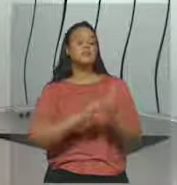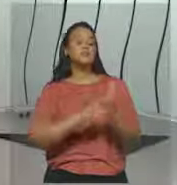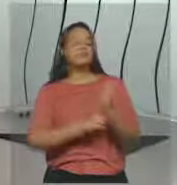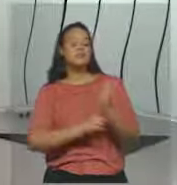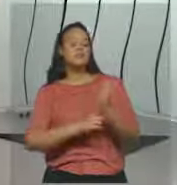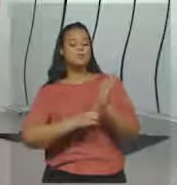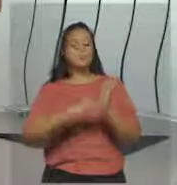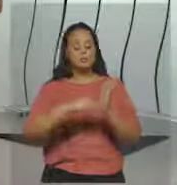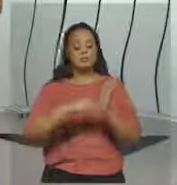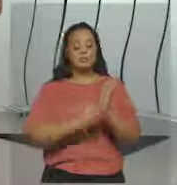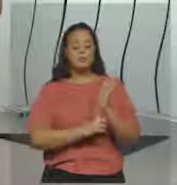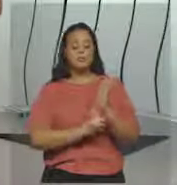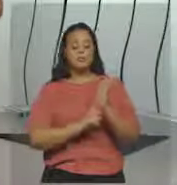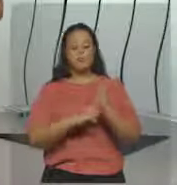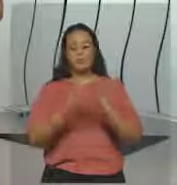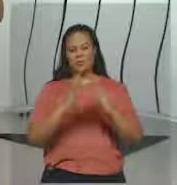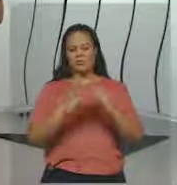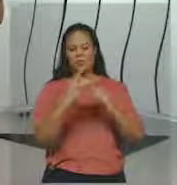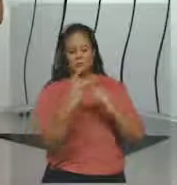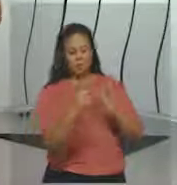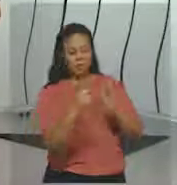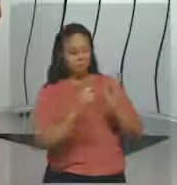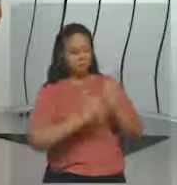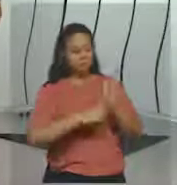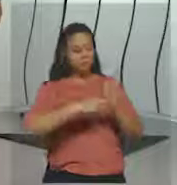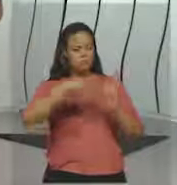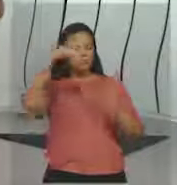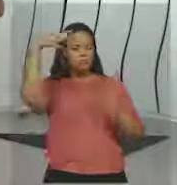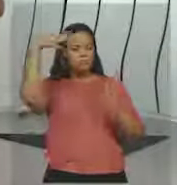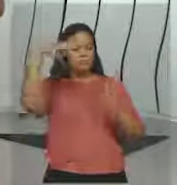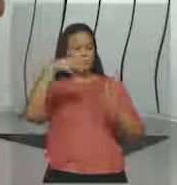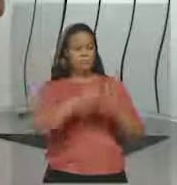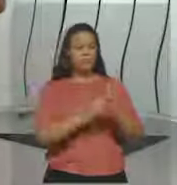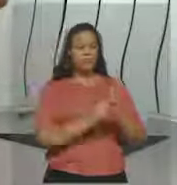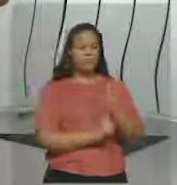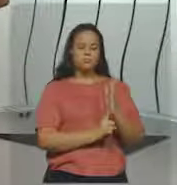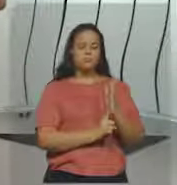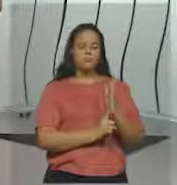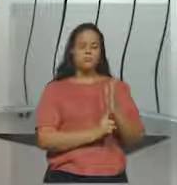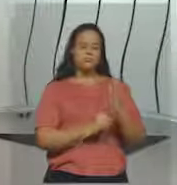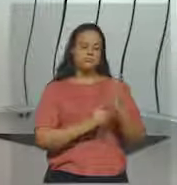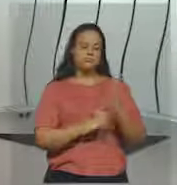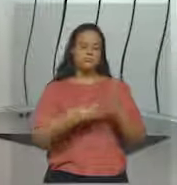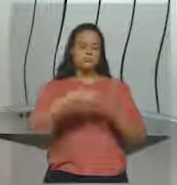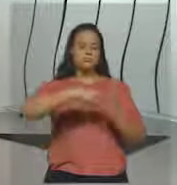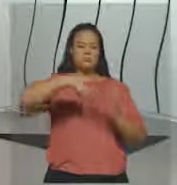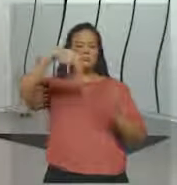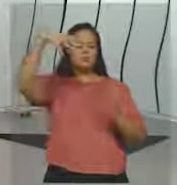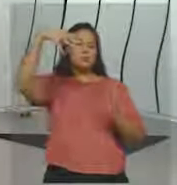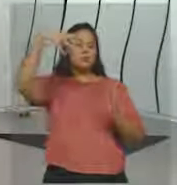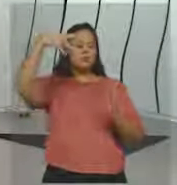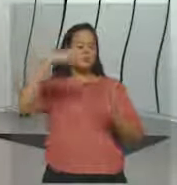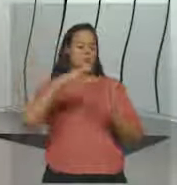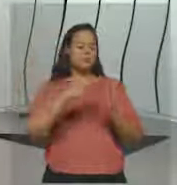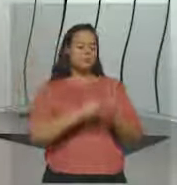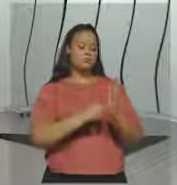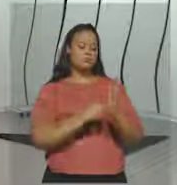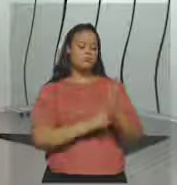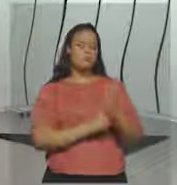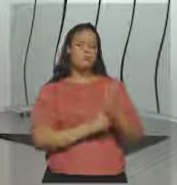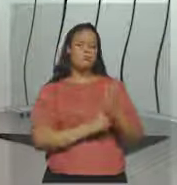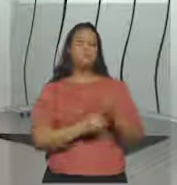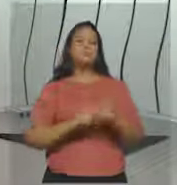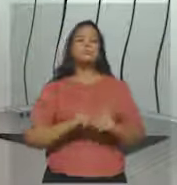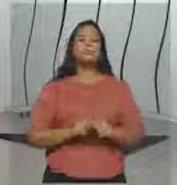de um apagador na sua casa, né, que você aperta lá o botão, a luz acende, aperta de novo, a luz apaga. É esse interruptor aqui, ó. Tá